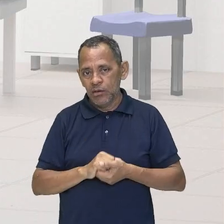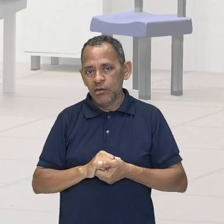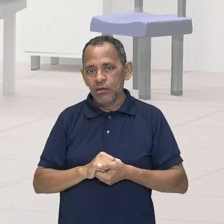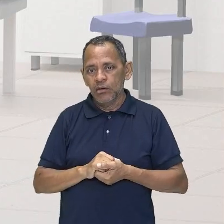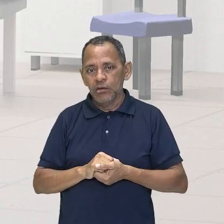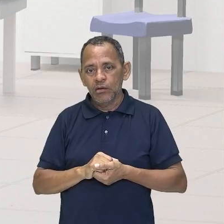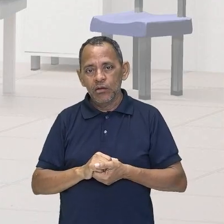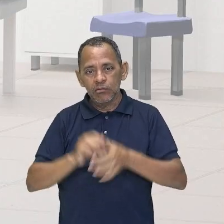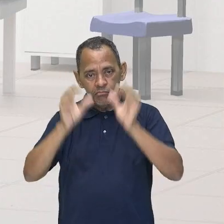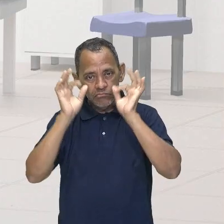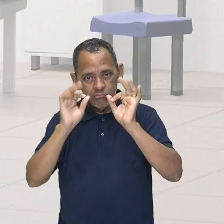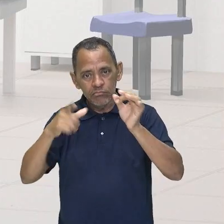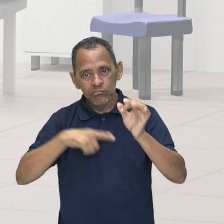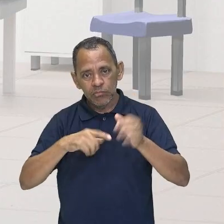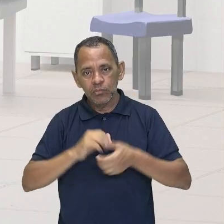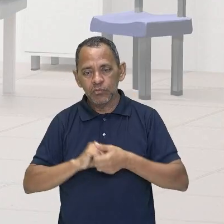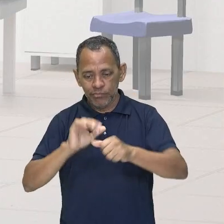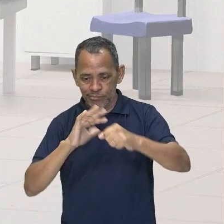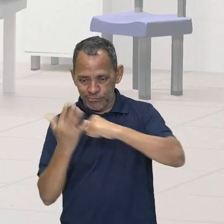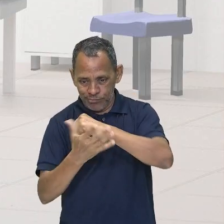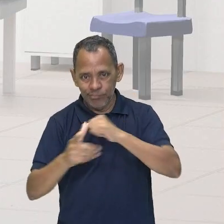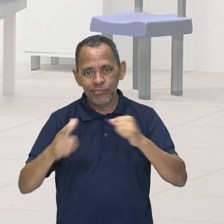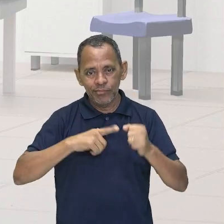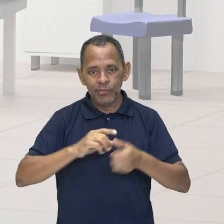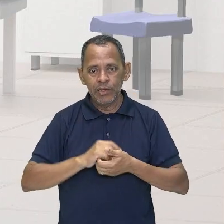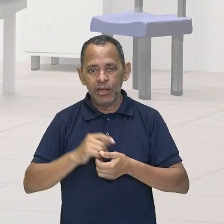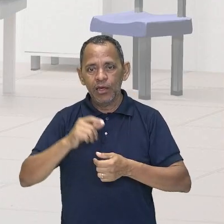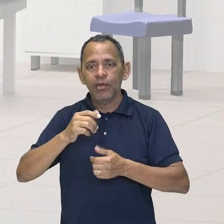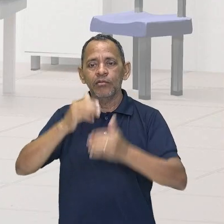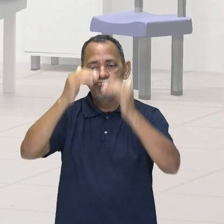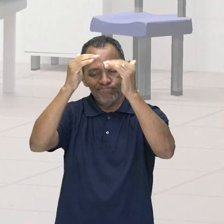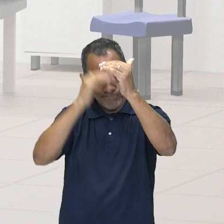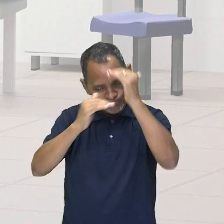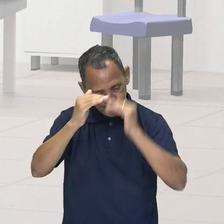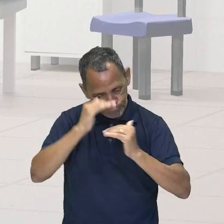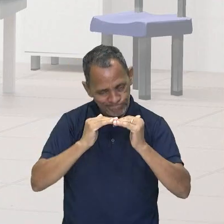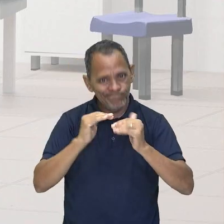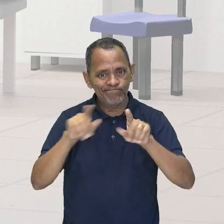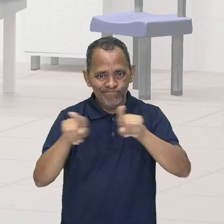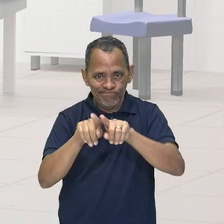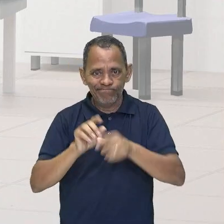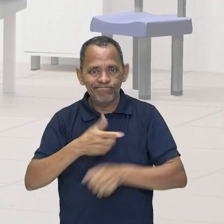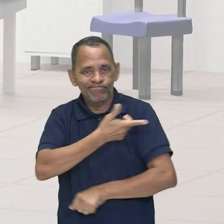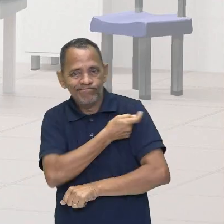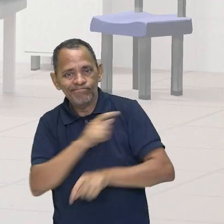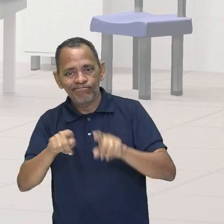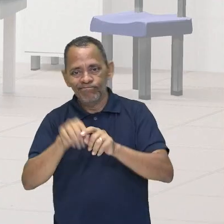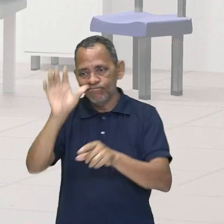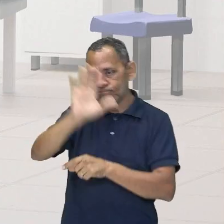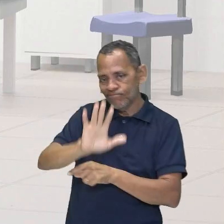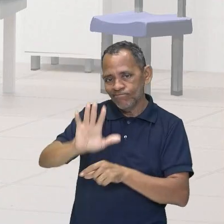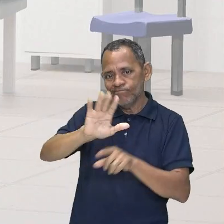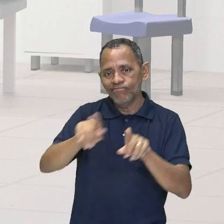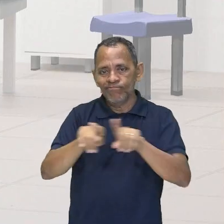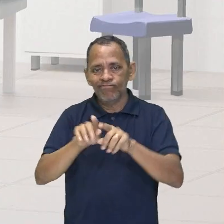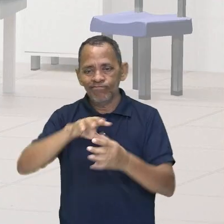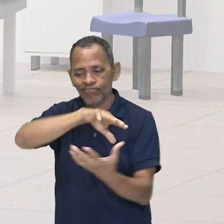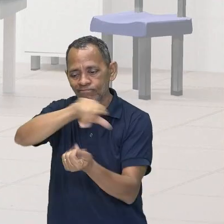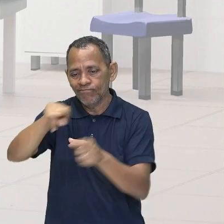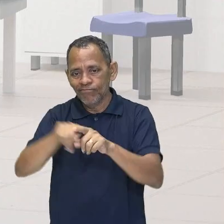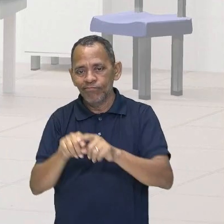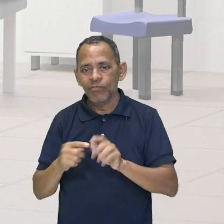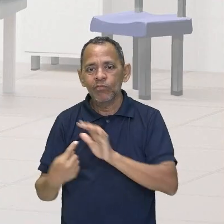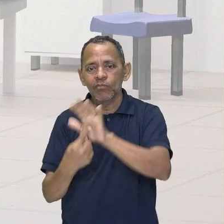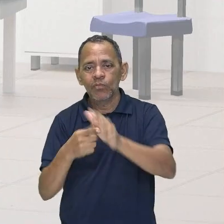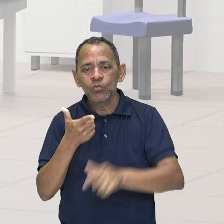nós passamos, houve um enorme retrocesso na vacinação infantil global, o que contribuiu para o ressurgimento de doenças que